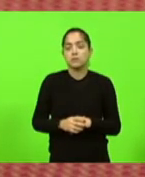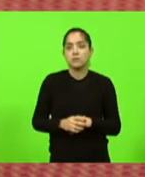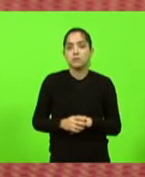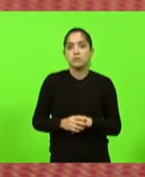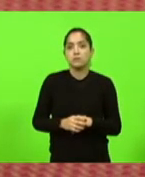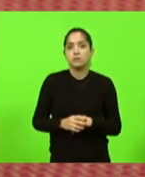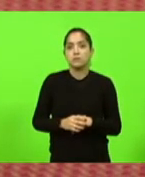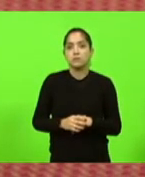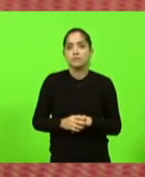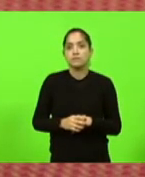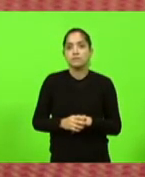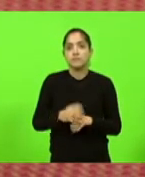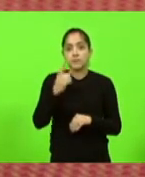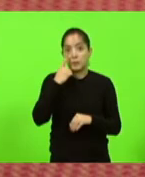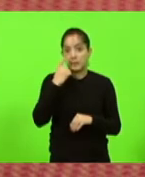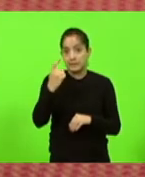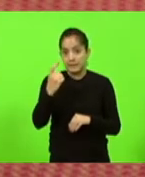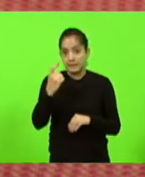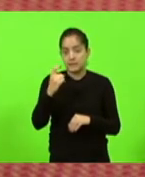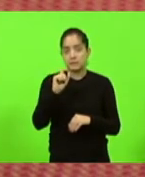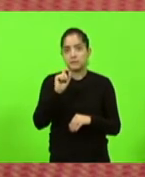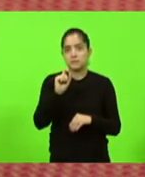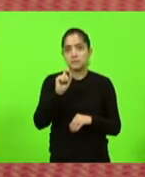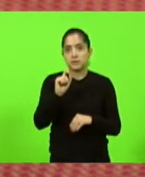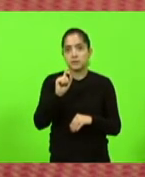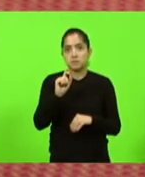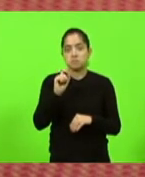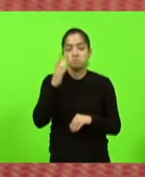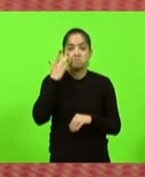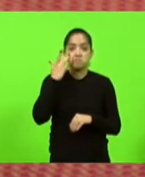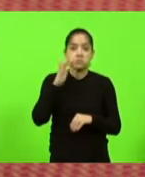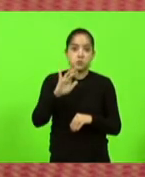que é o que interessa a todos. Não sei se por um pura